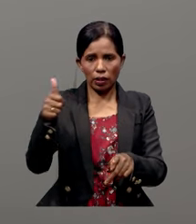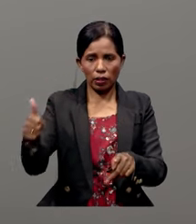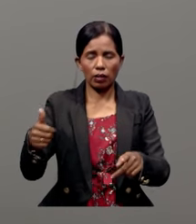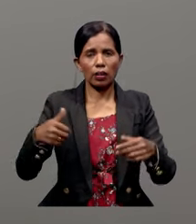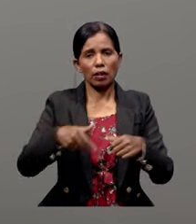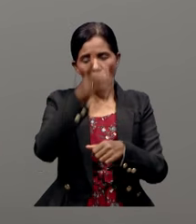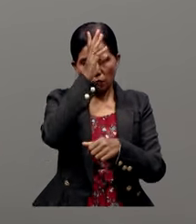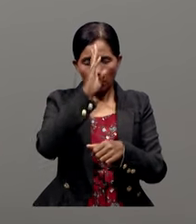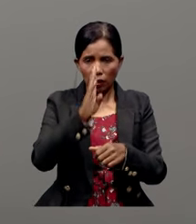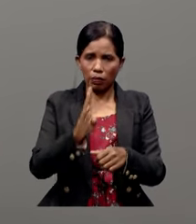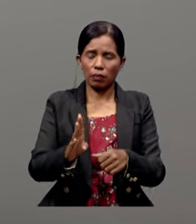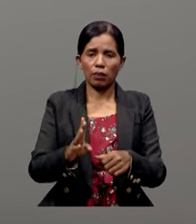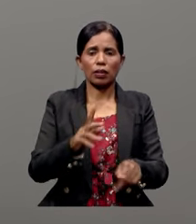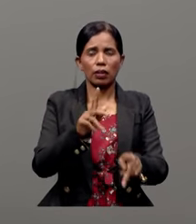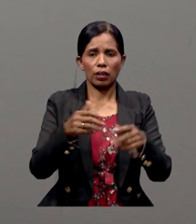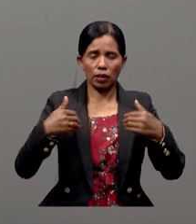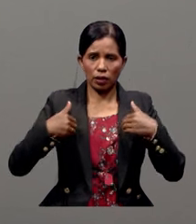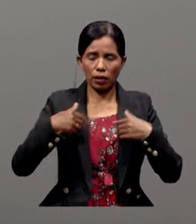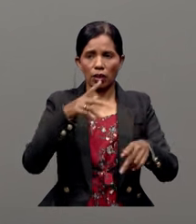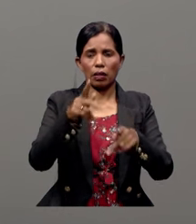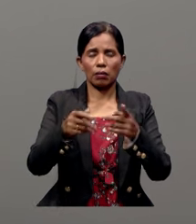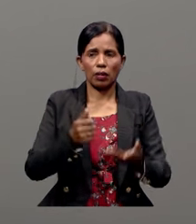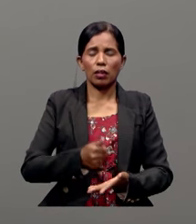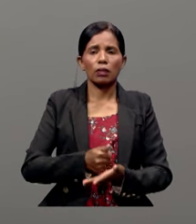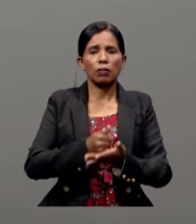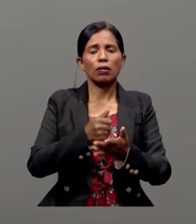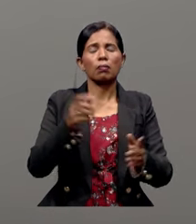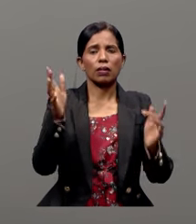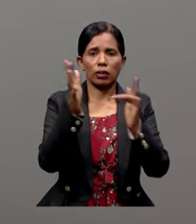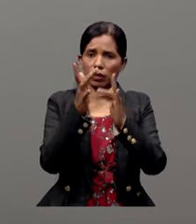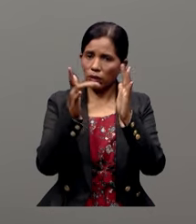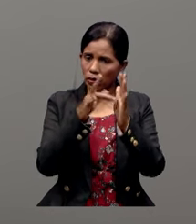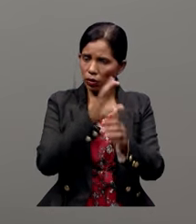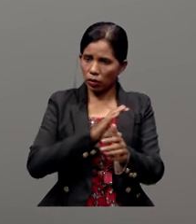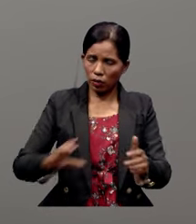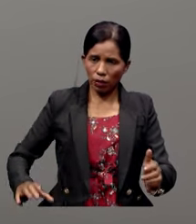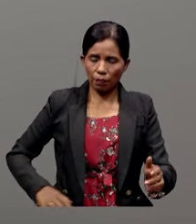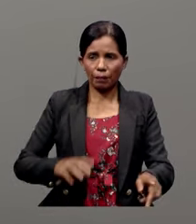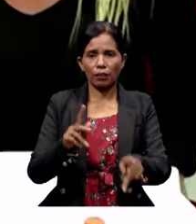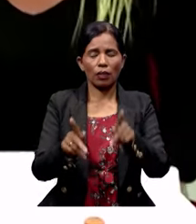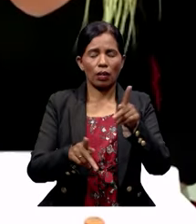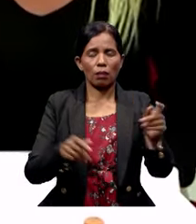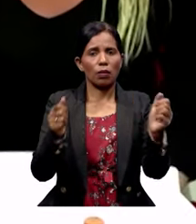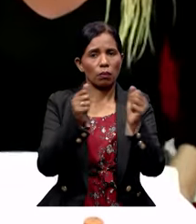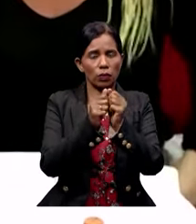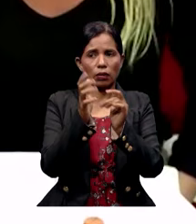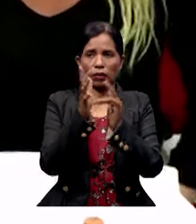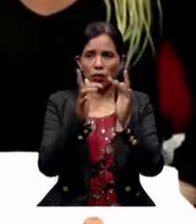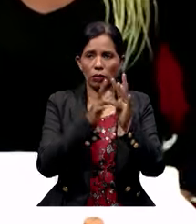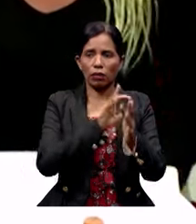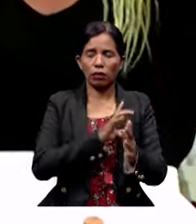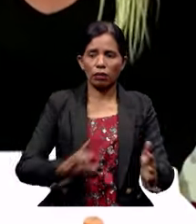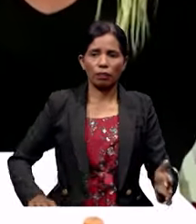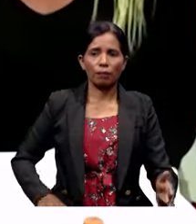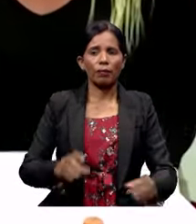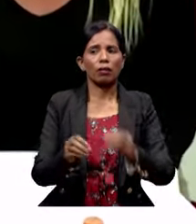Deus, e cada pessoa é salvada por Cristo, e cada pessoa é amada por Cristo.